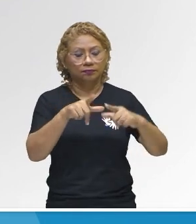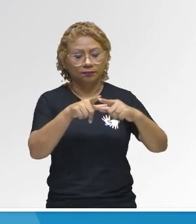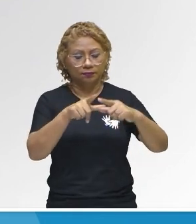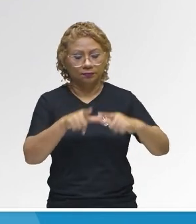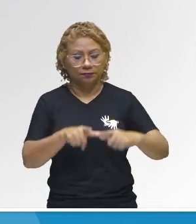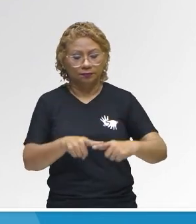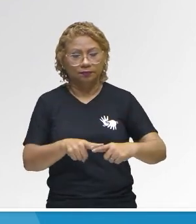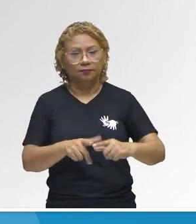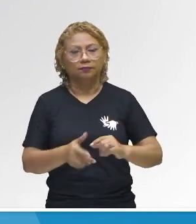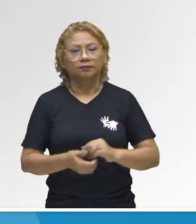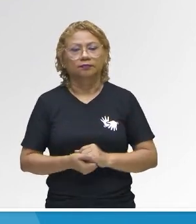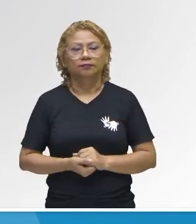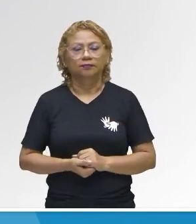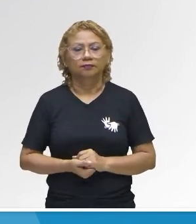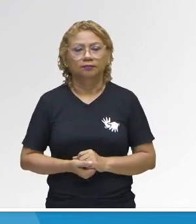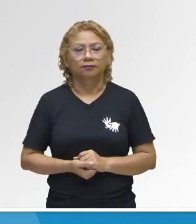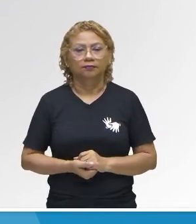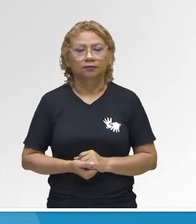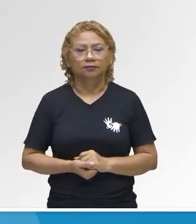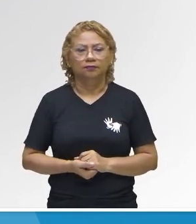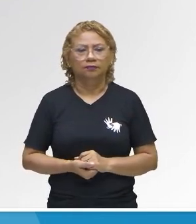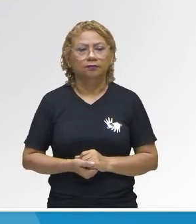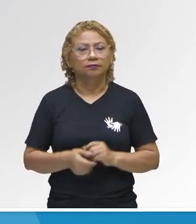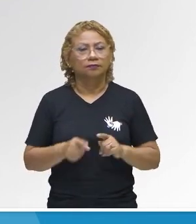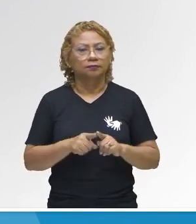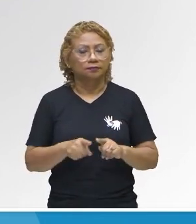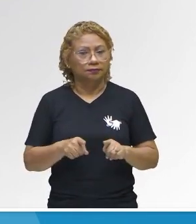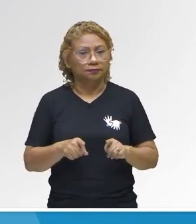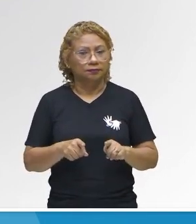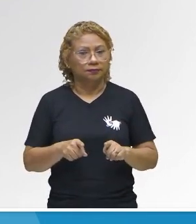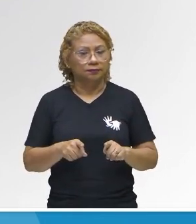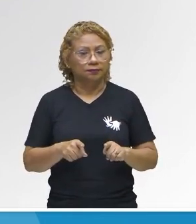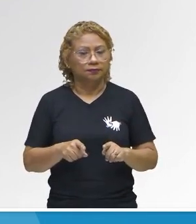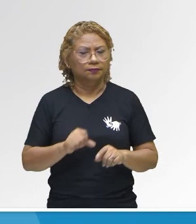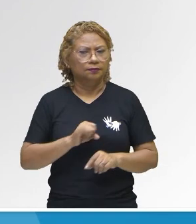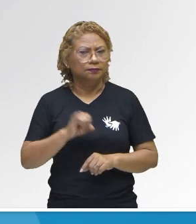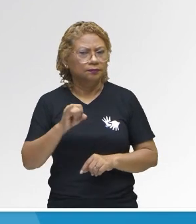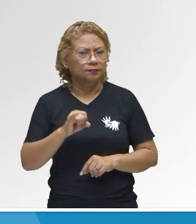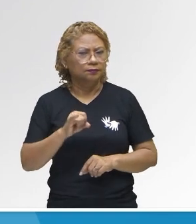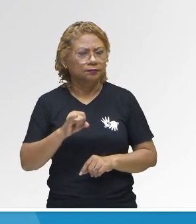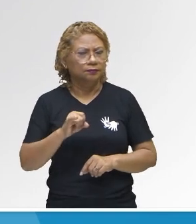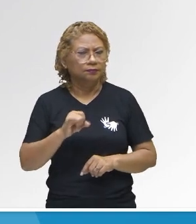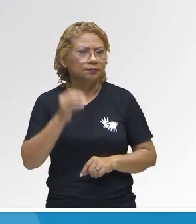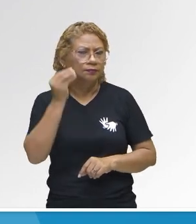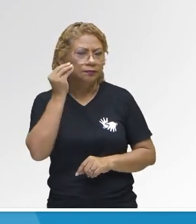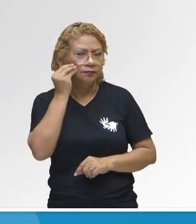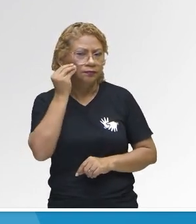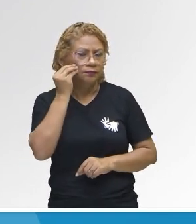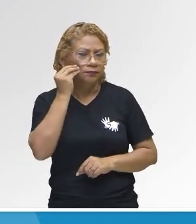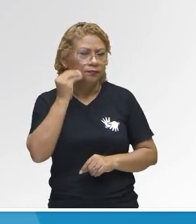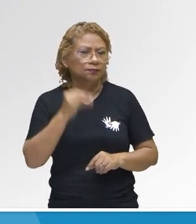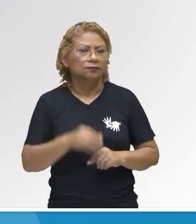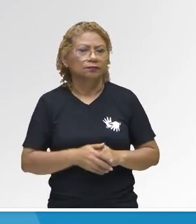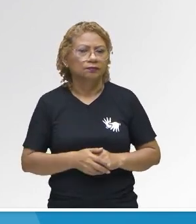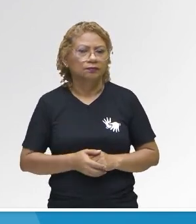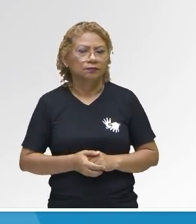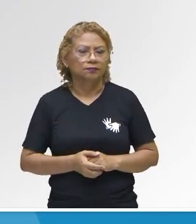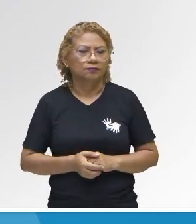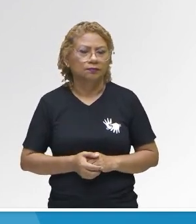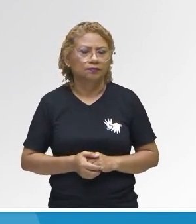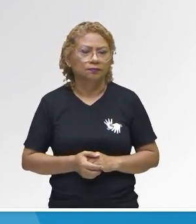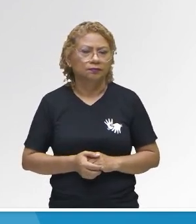Tenho ali a formação de um triângulo. Mas observa o seguinte, se eu pegar esse triângulo, agora, eu vou desenhar esse